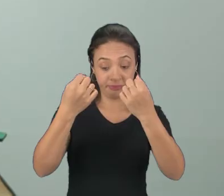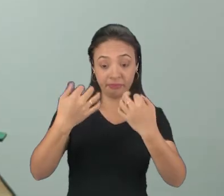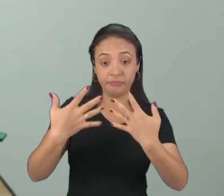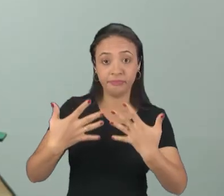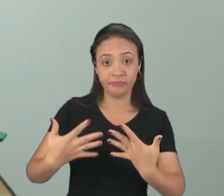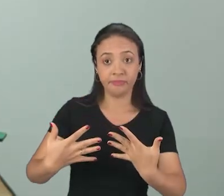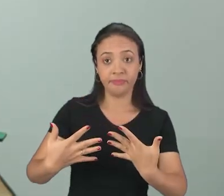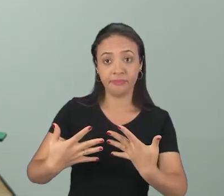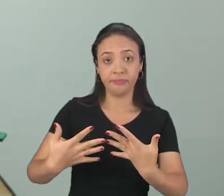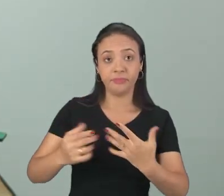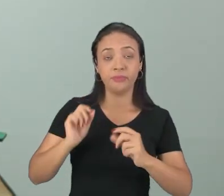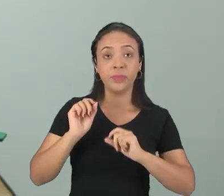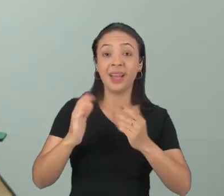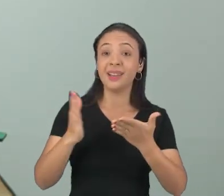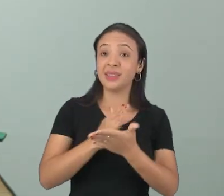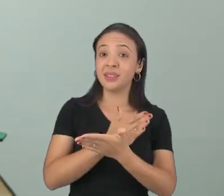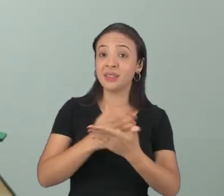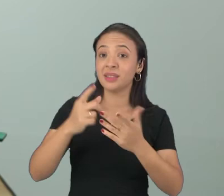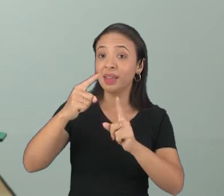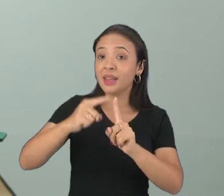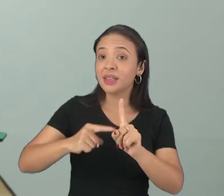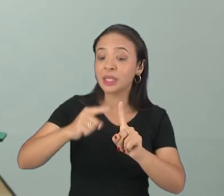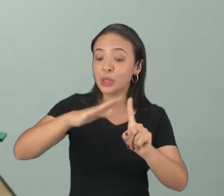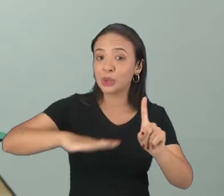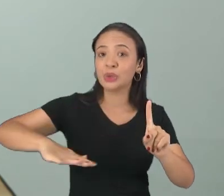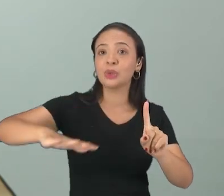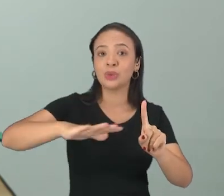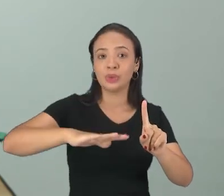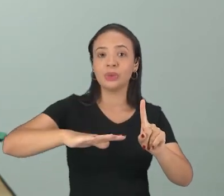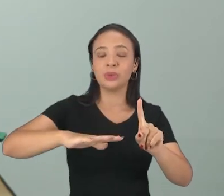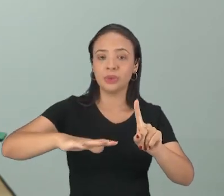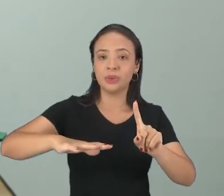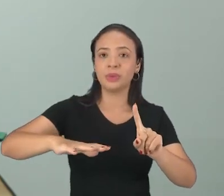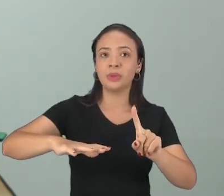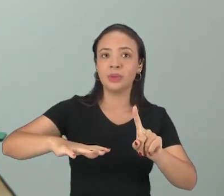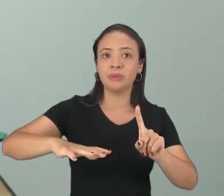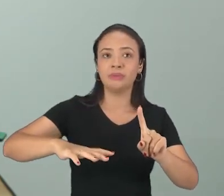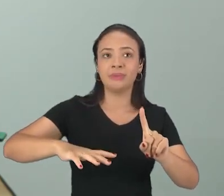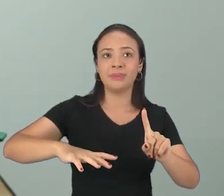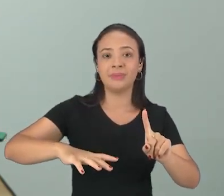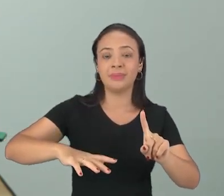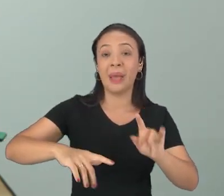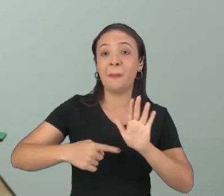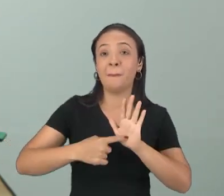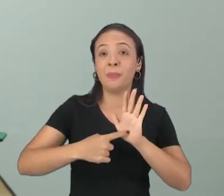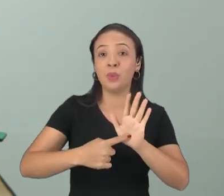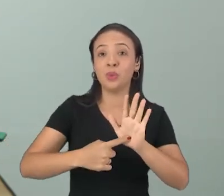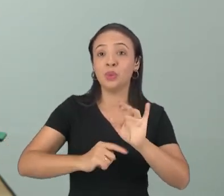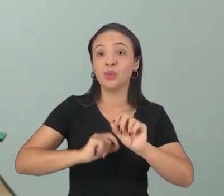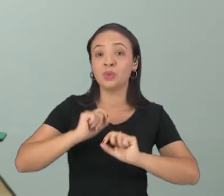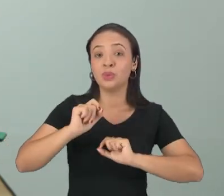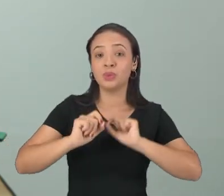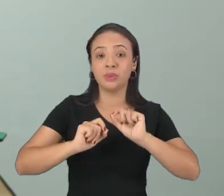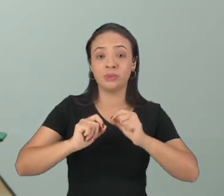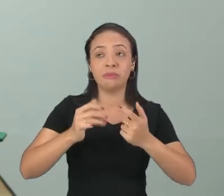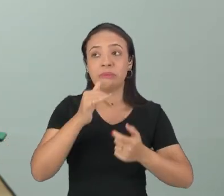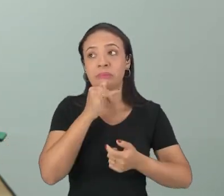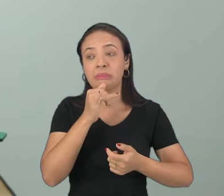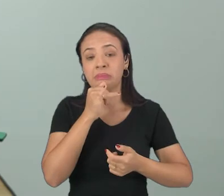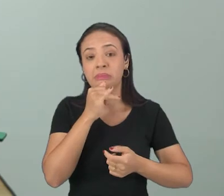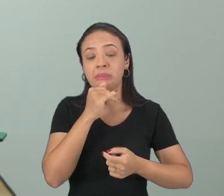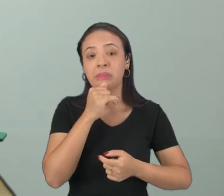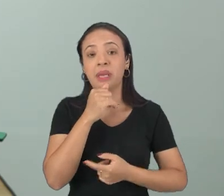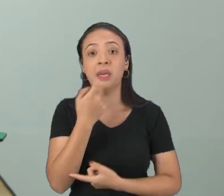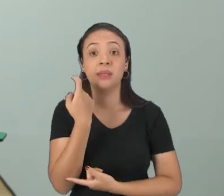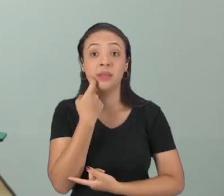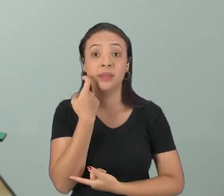vocês, crianças, que às vezes a temperatura ambiente na previsão, ela está marcando lá, por exemplo, no, na sexta,